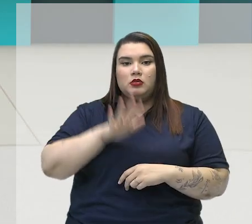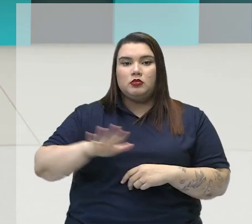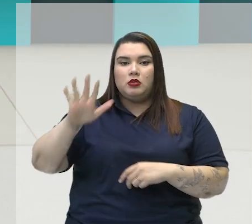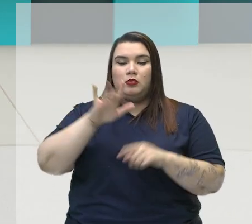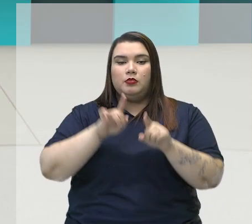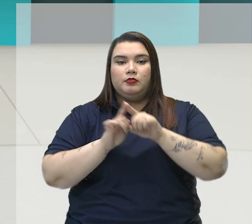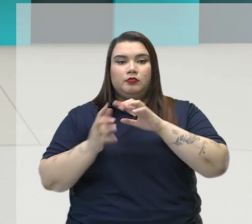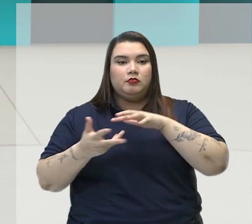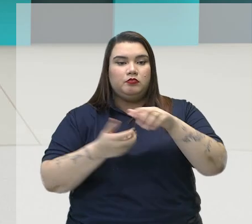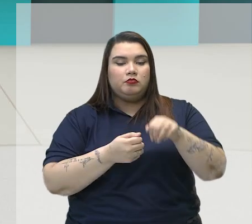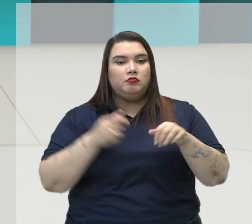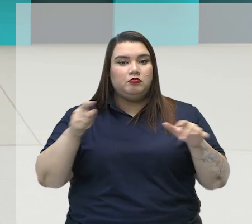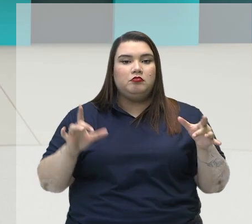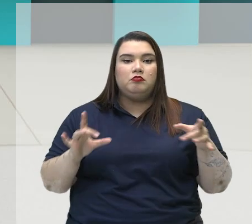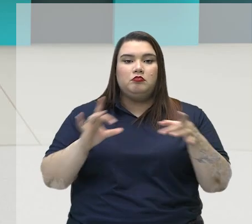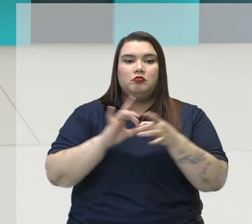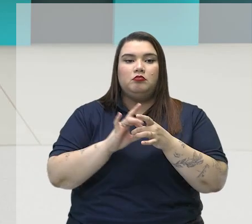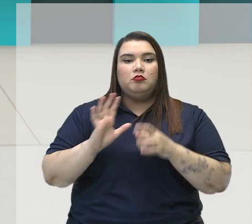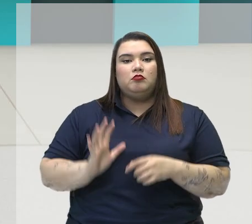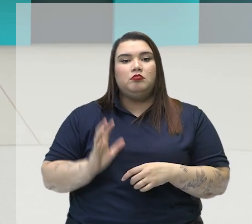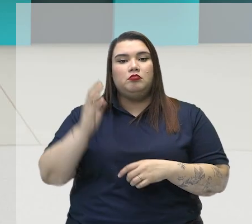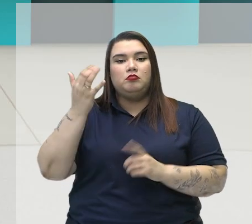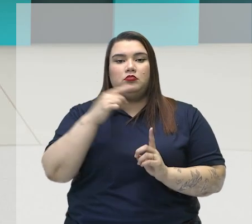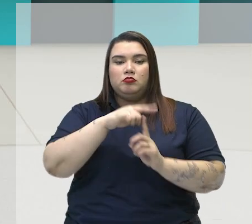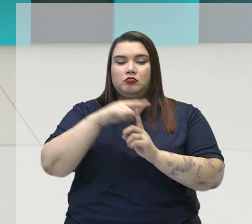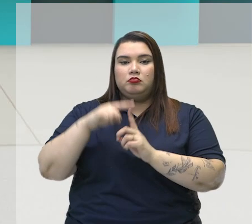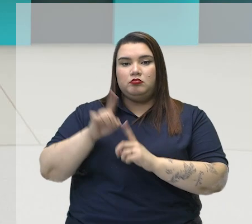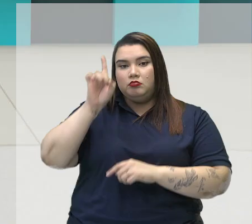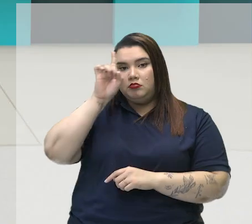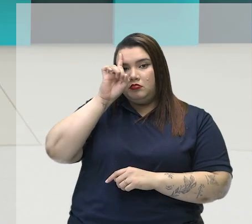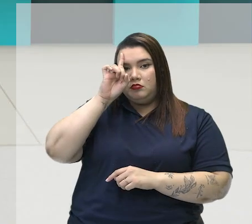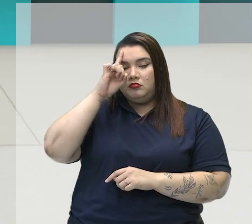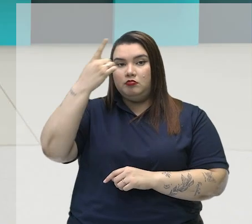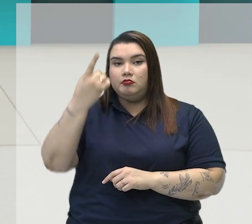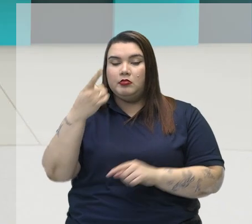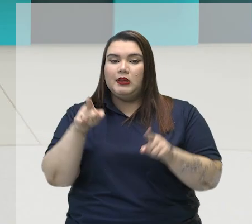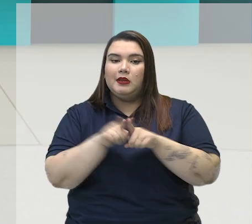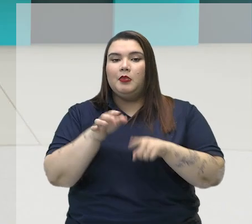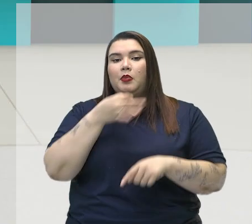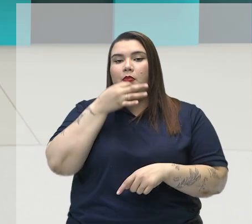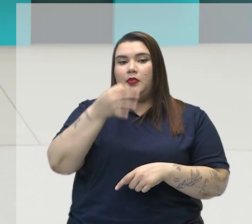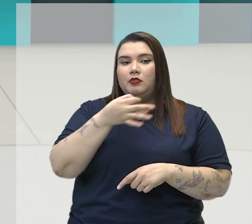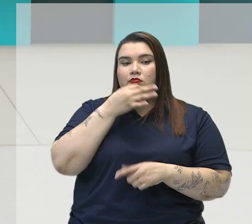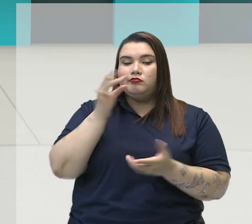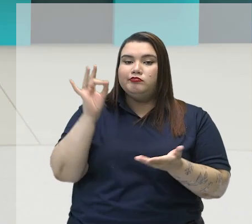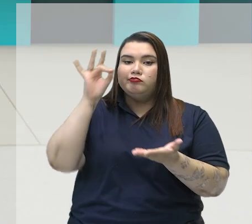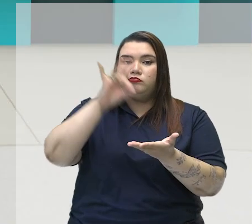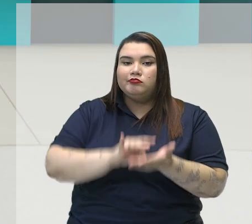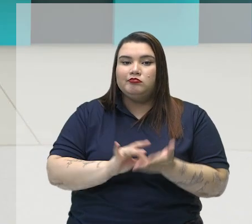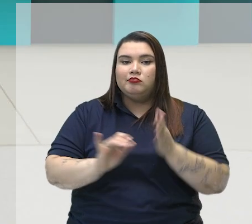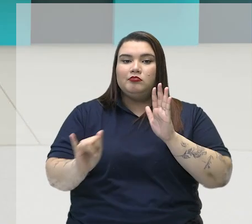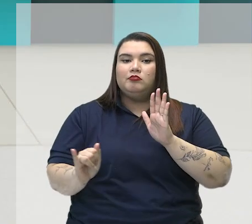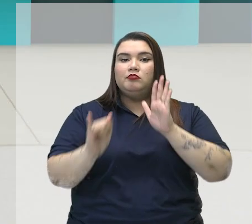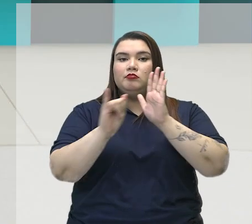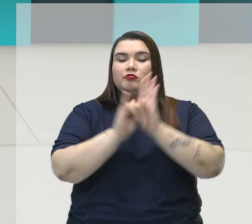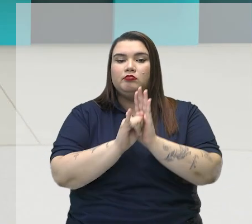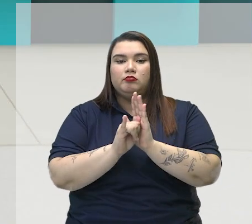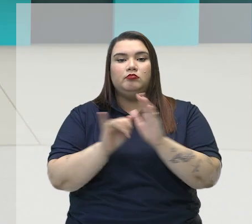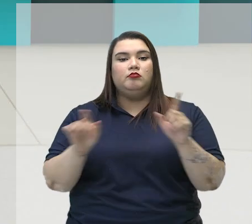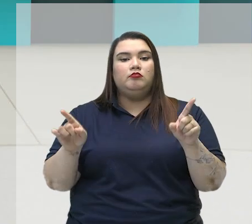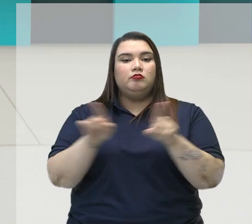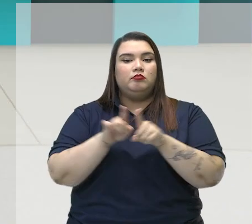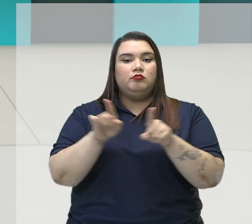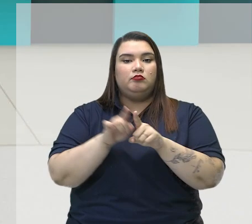nacional e global. Essa conexão ocorre de forma crítica e criativa,